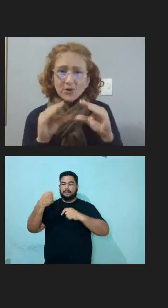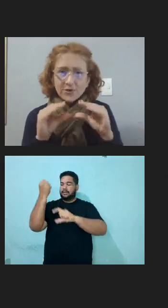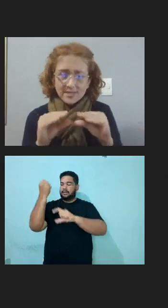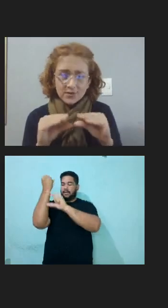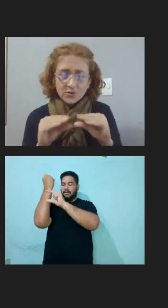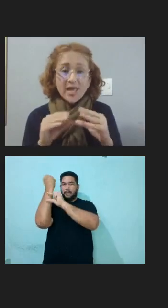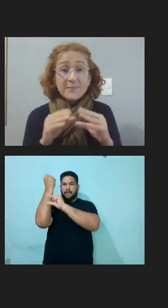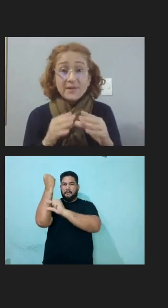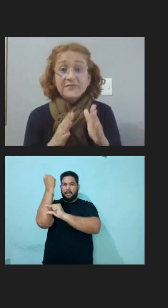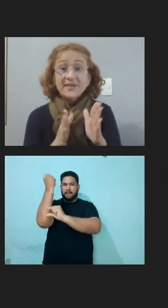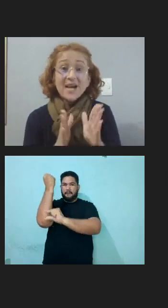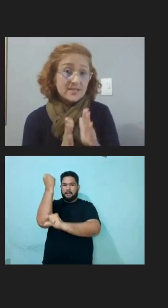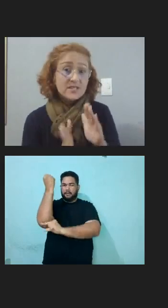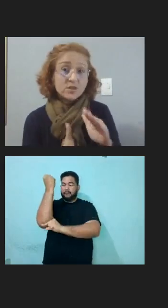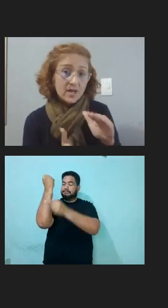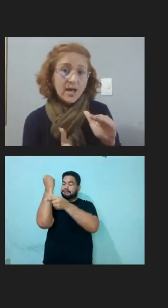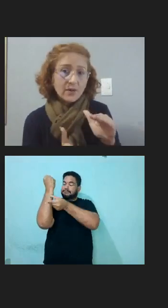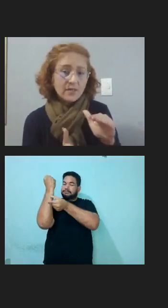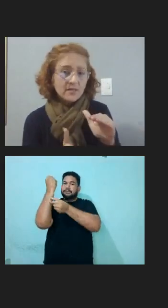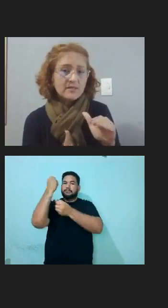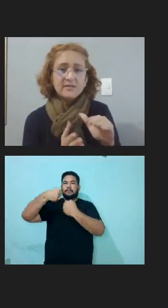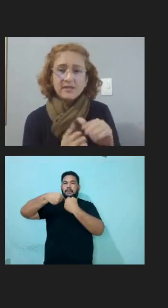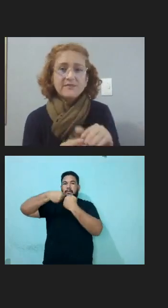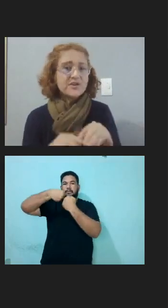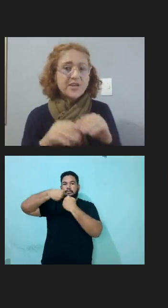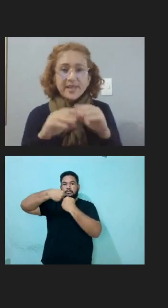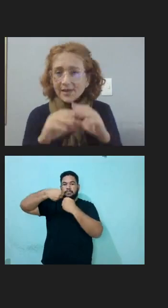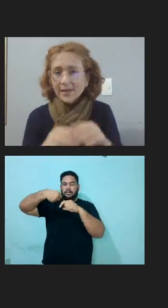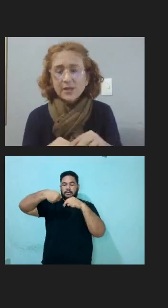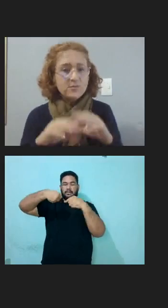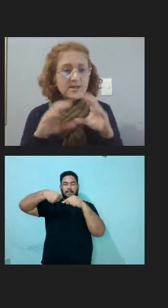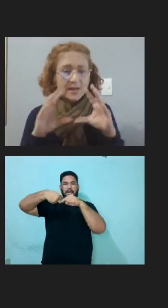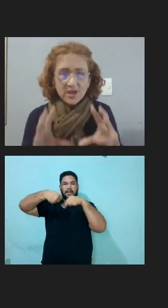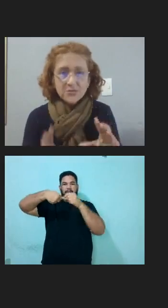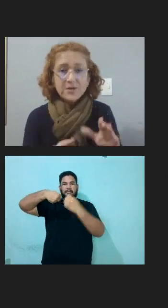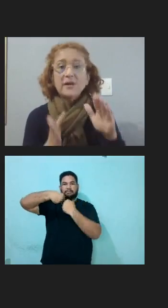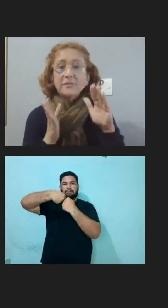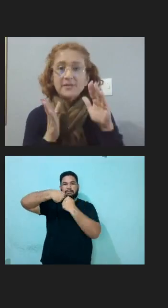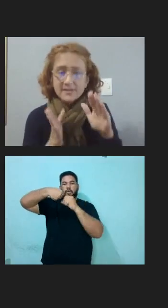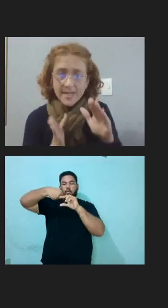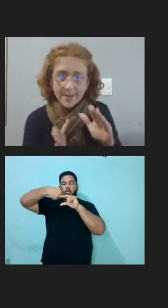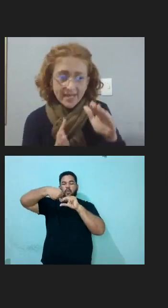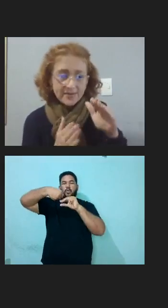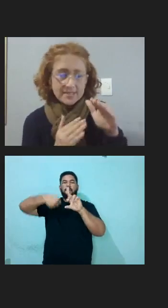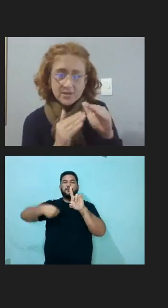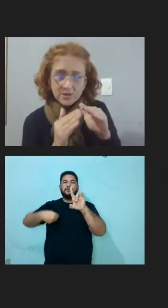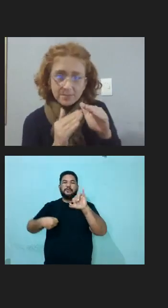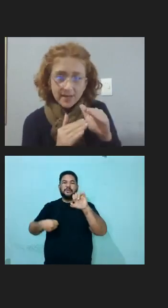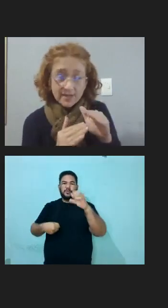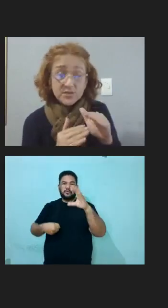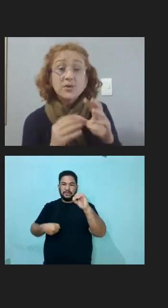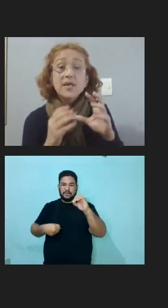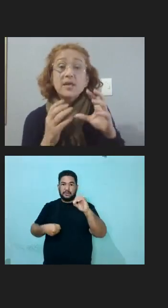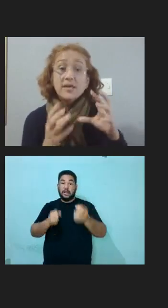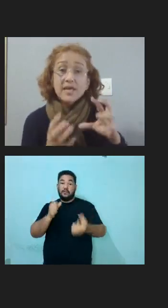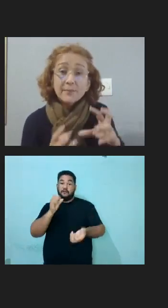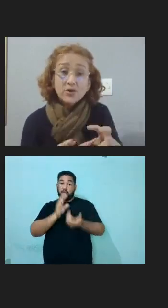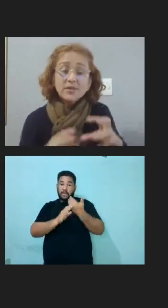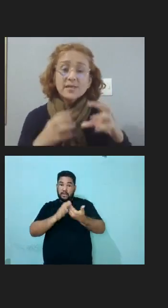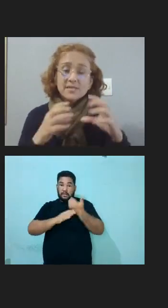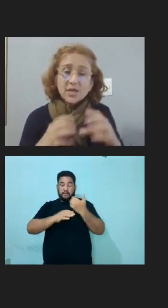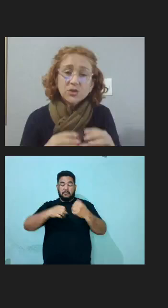Esse amortecedor é para ele ficar nesse local ali. Ele foi criado anatomicamente para ele permanecer entre esse espaço